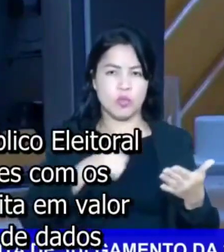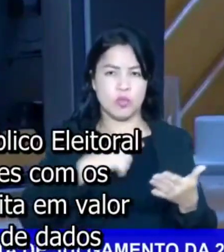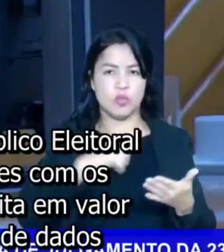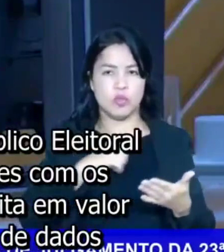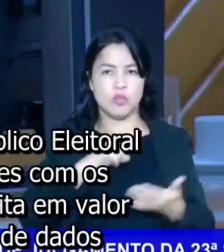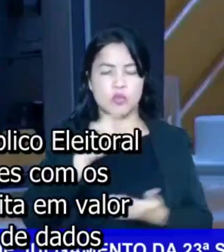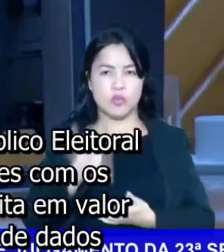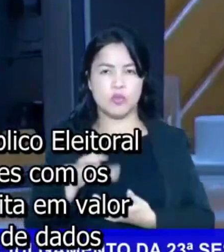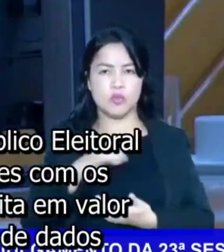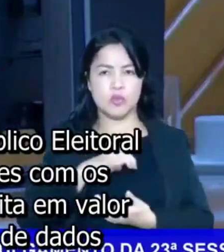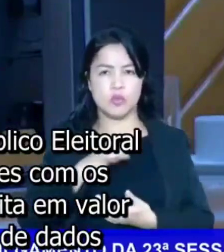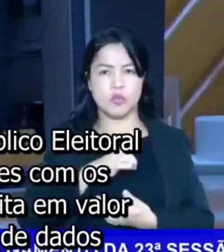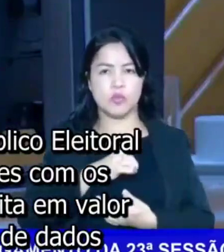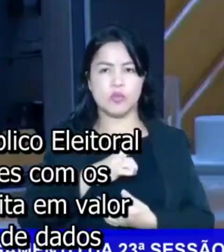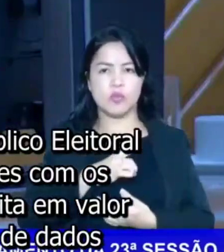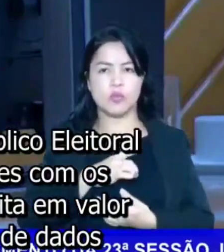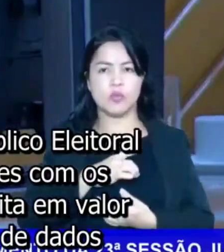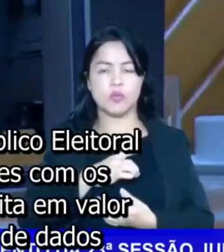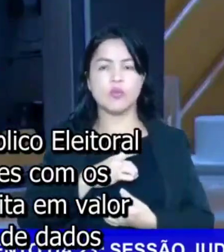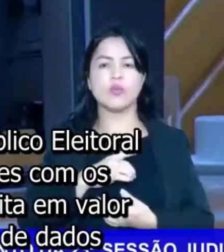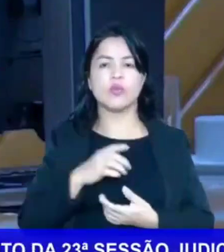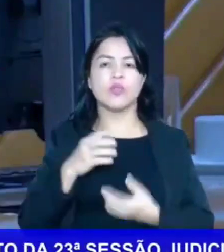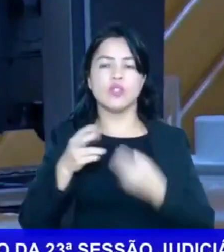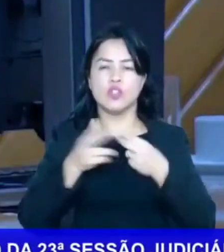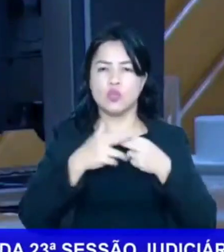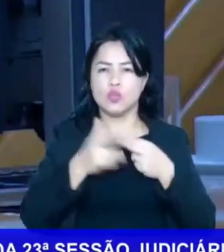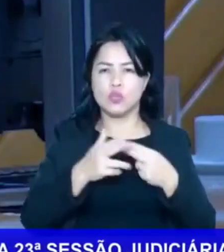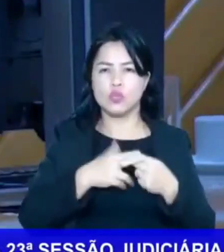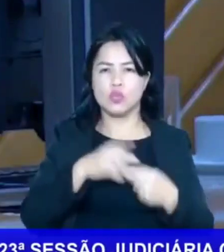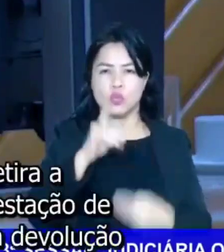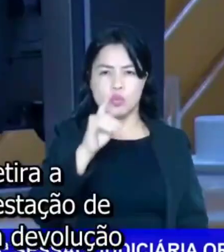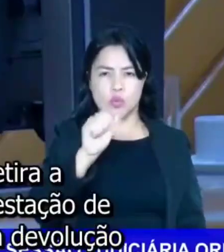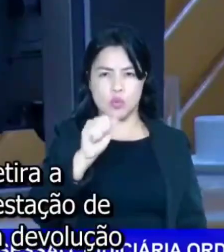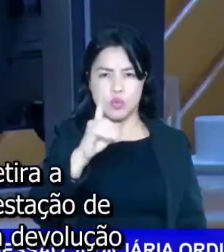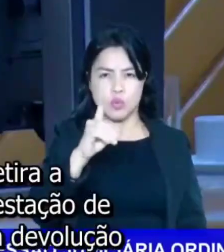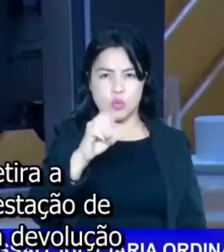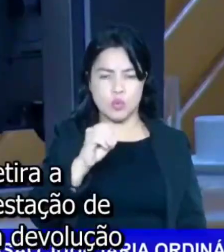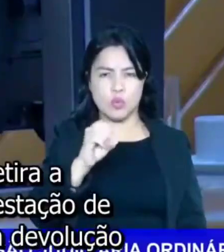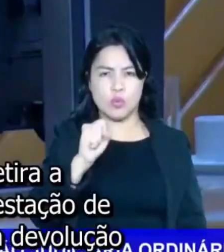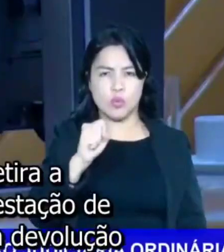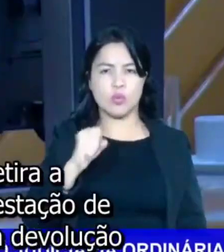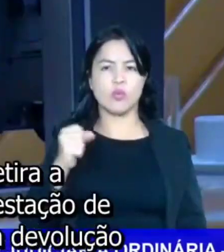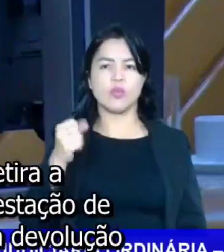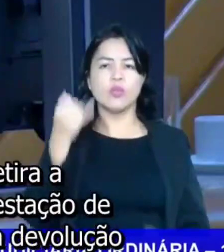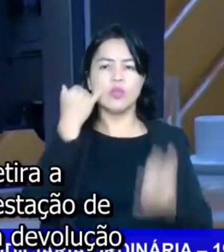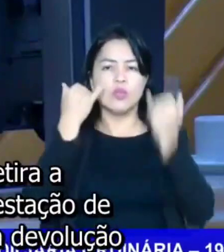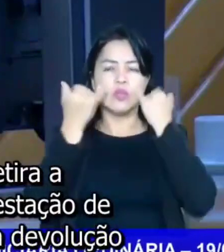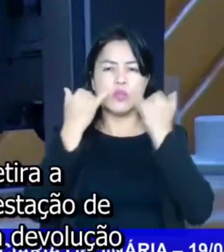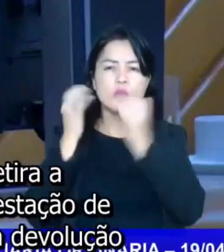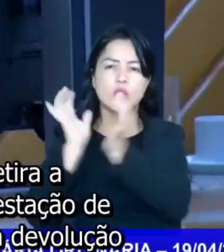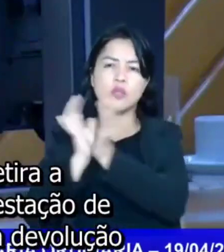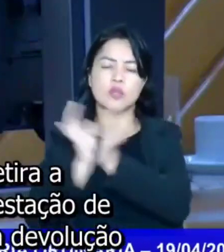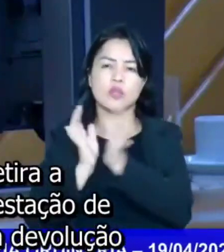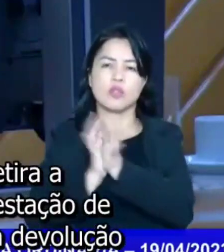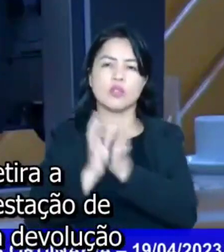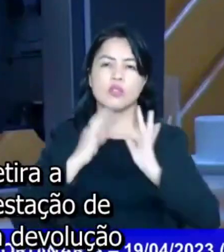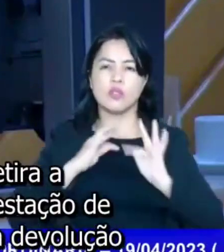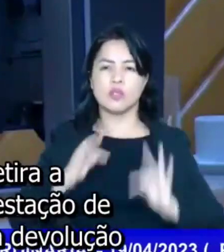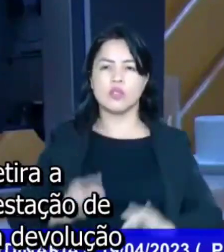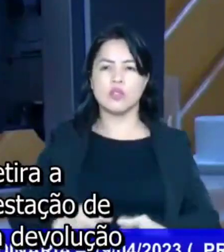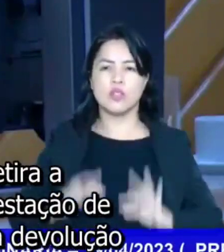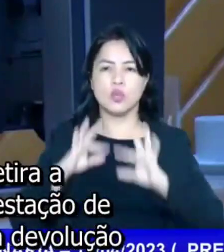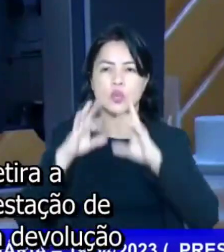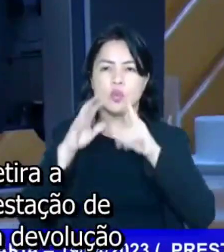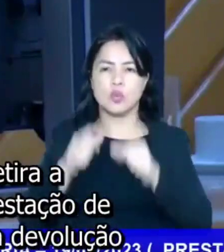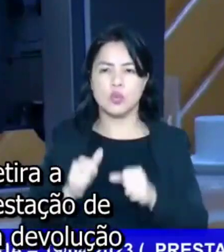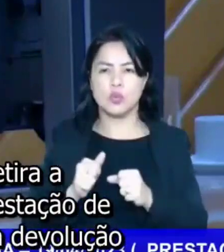obtido apenas a partir da circularização de dados acessados pela unidade técnica. Tudo isso